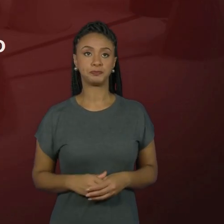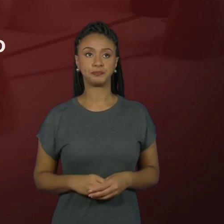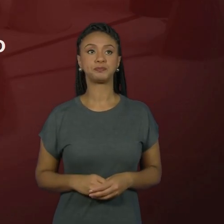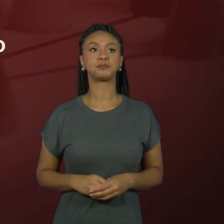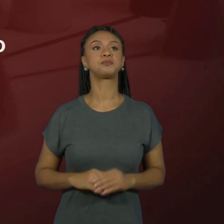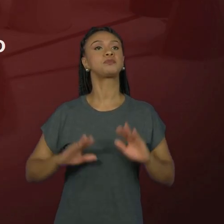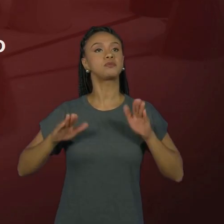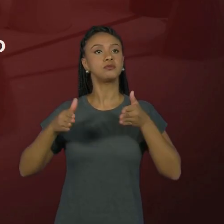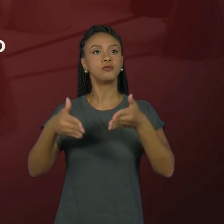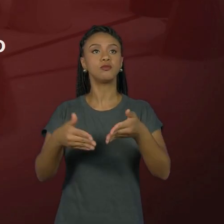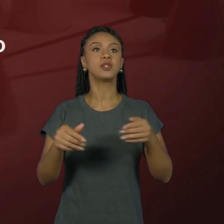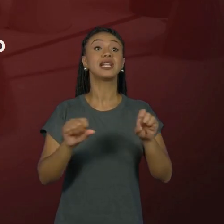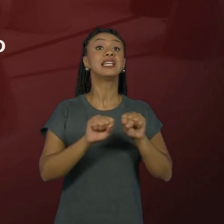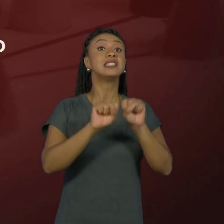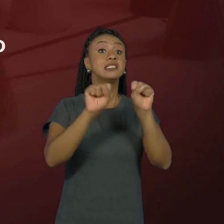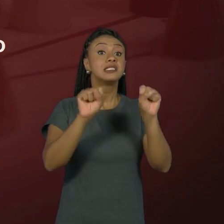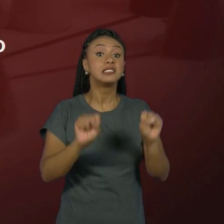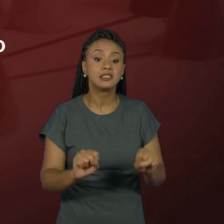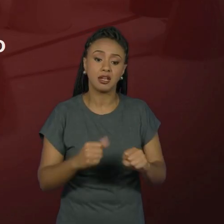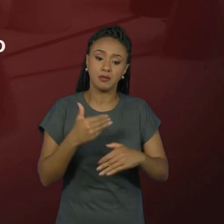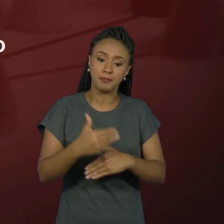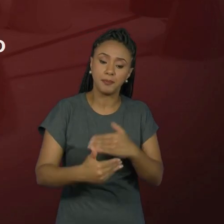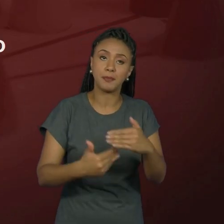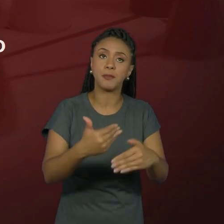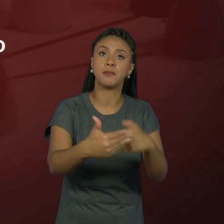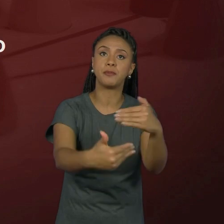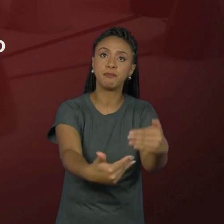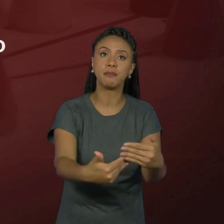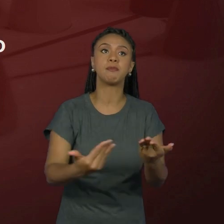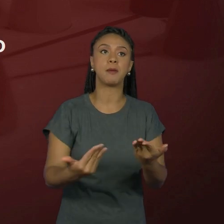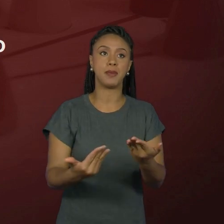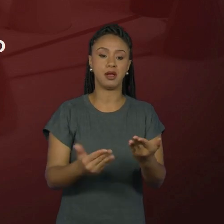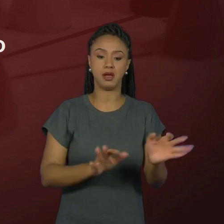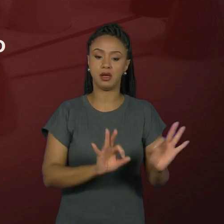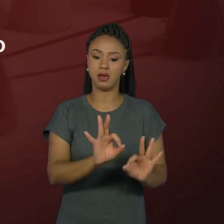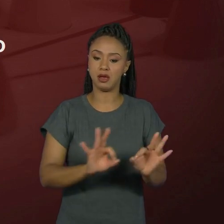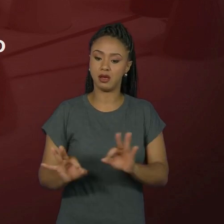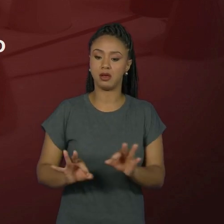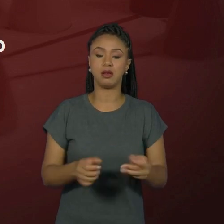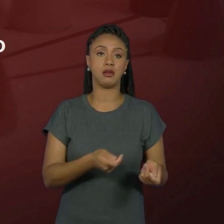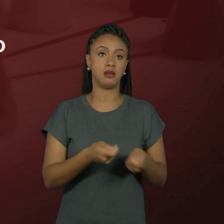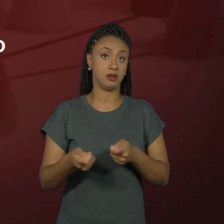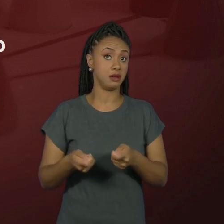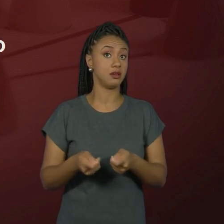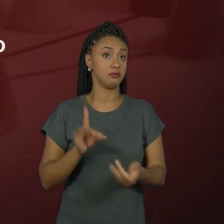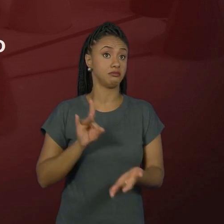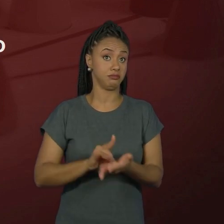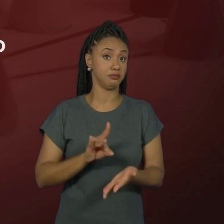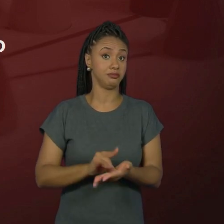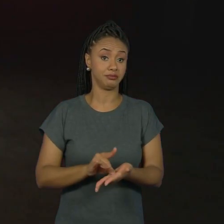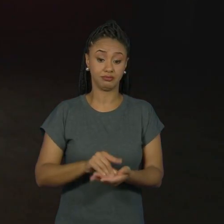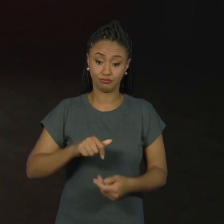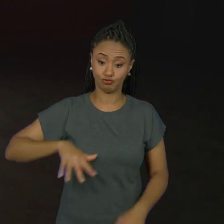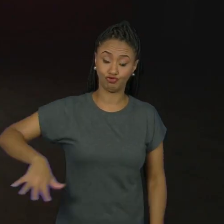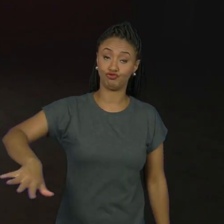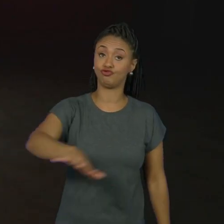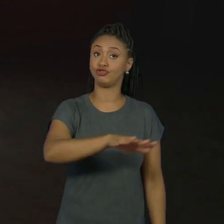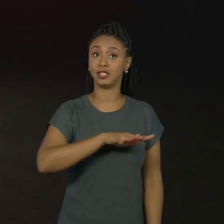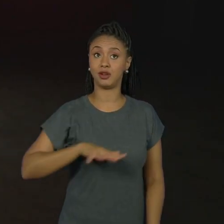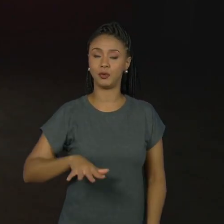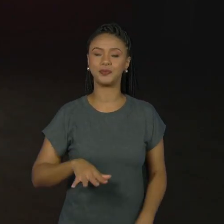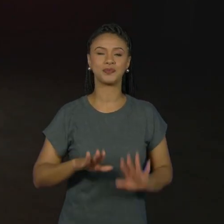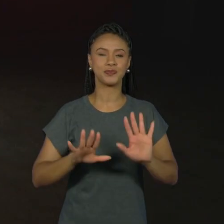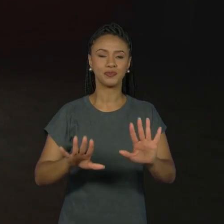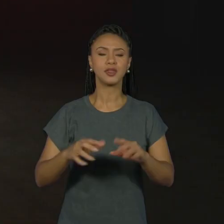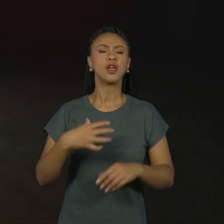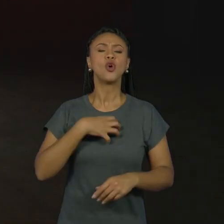no aprimoramento dos processos, dos sistemas de gerenciamento e controle da organização como um todo, né? Então, quando eu